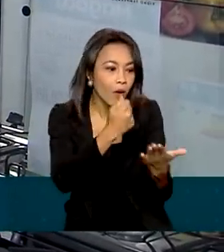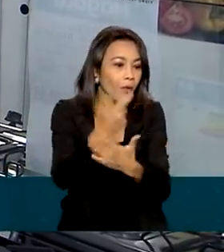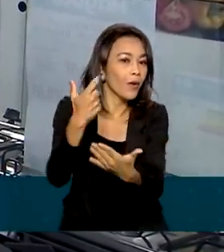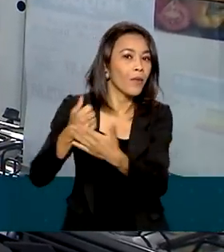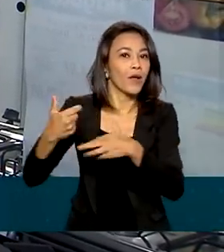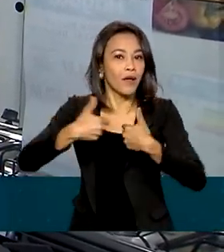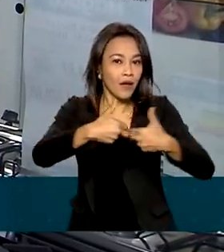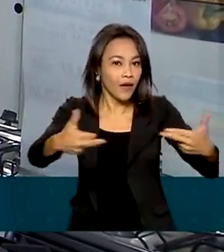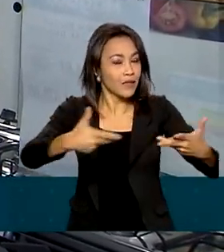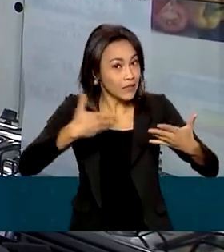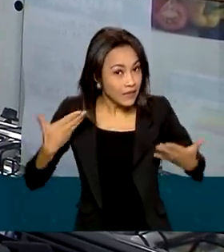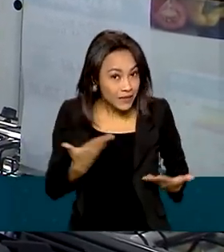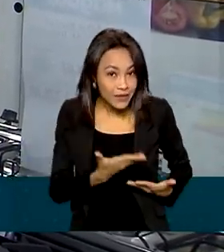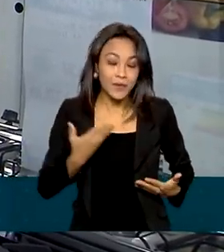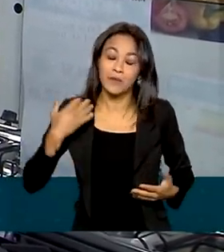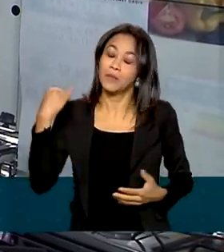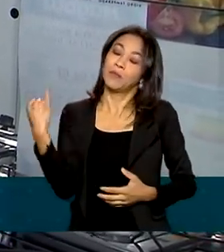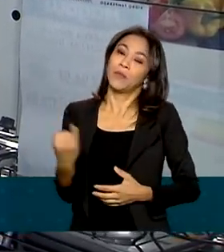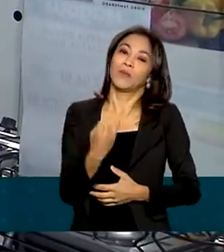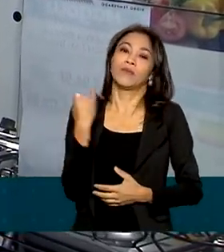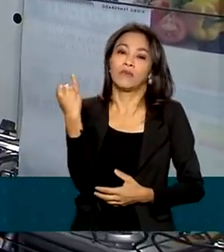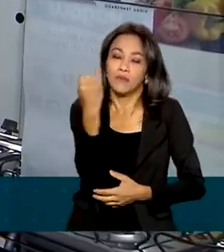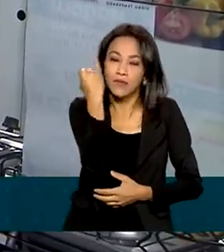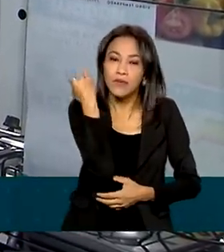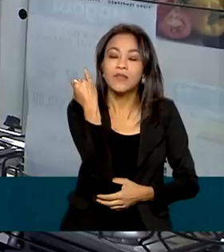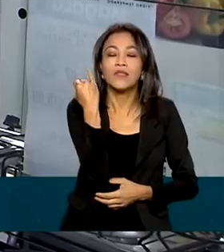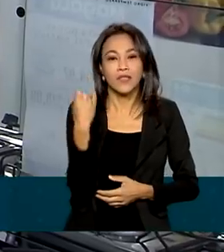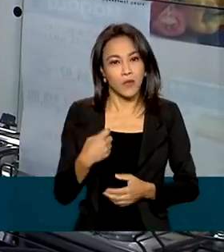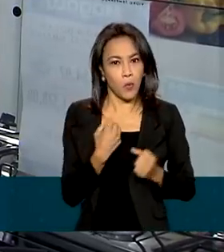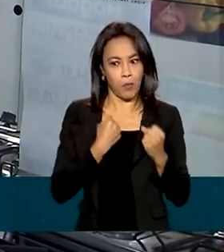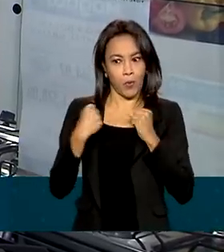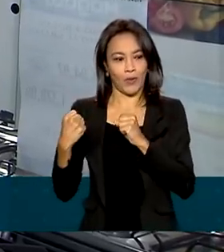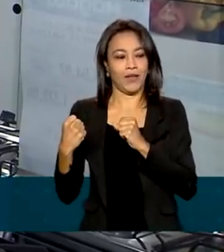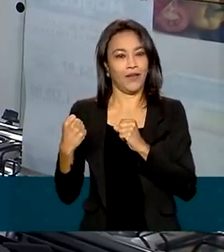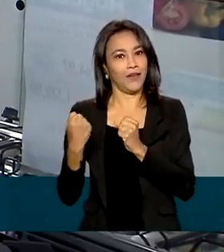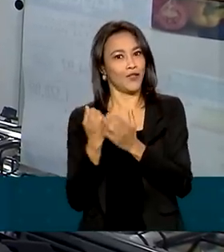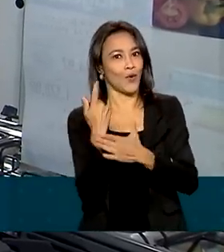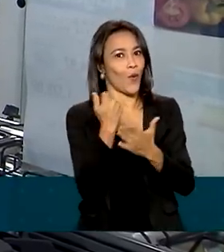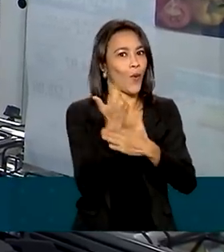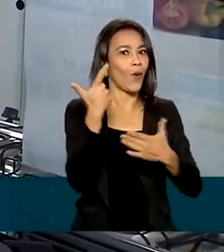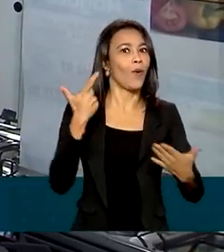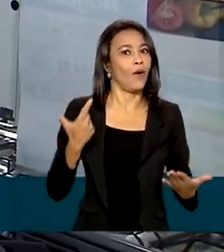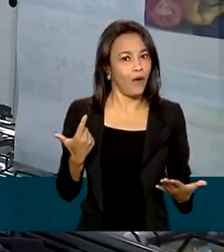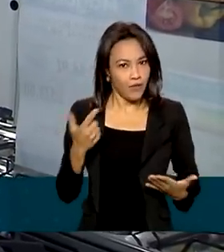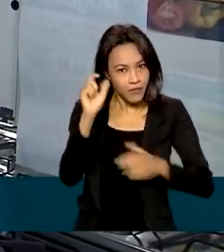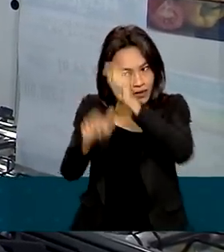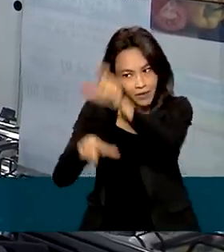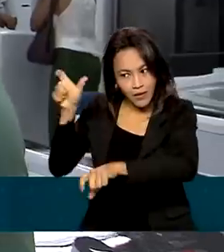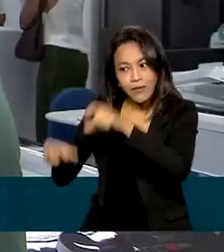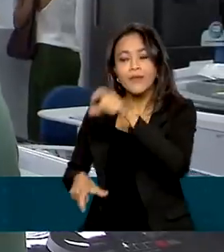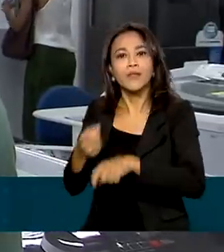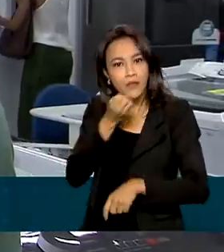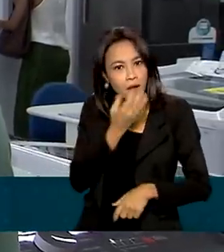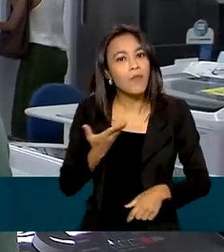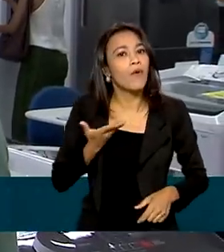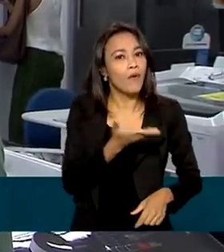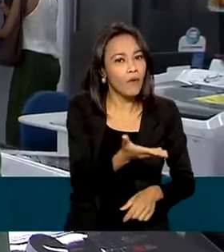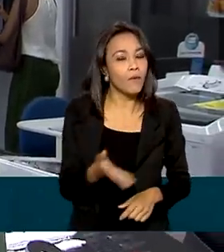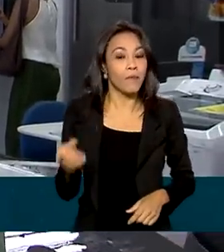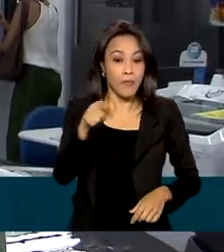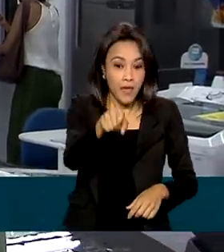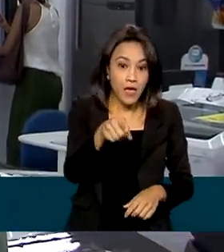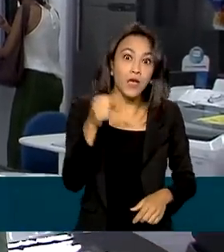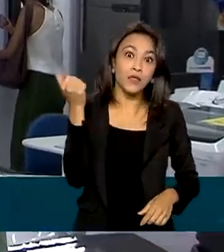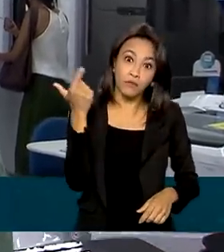né? Isso é muito importante, aumenta o poder de compra também, né, da população, e isso é muito bom. O Jadson sentiu